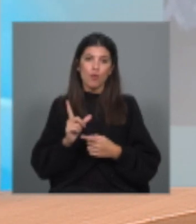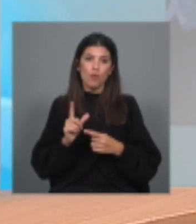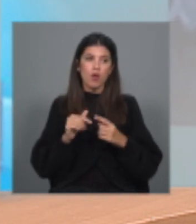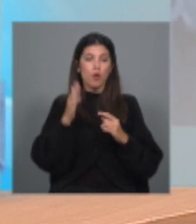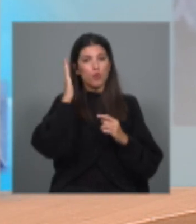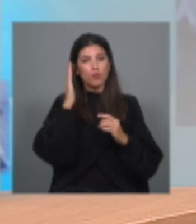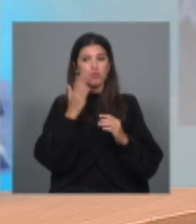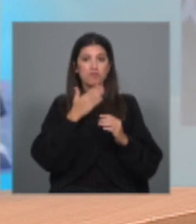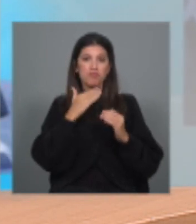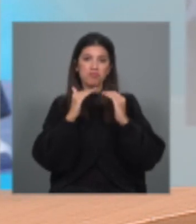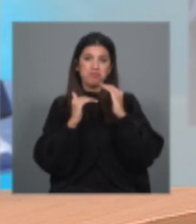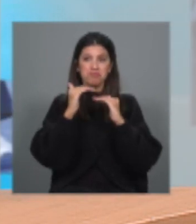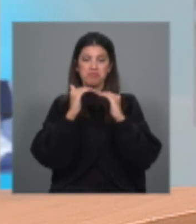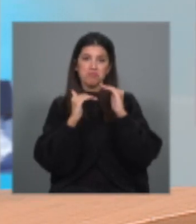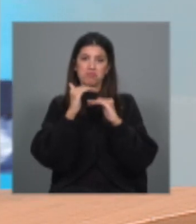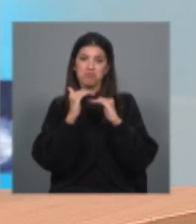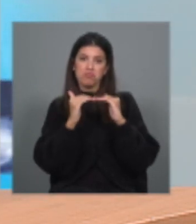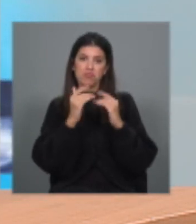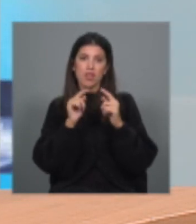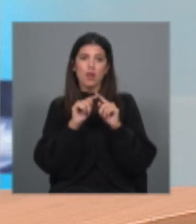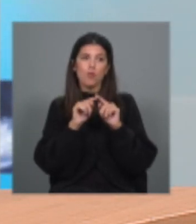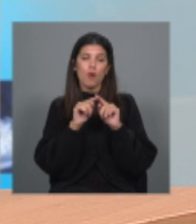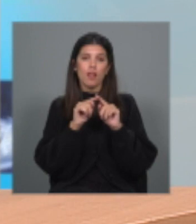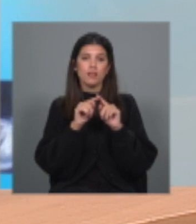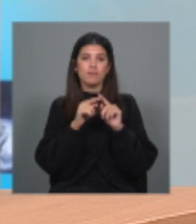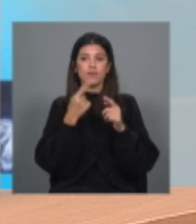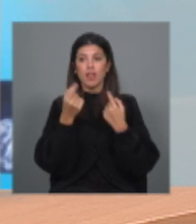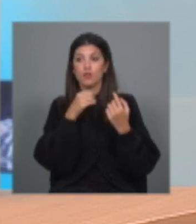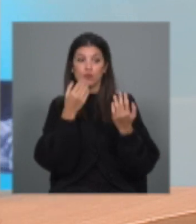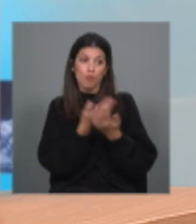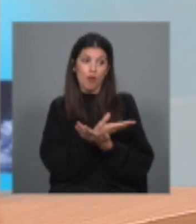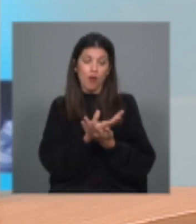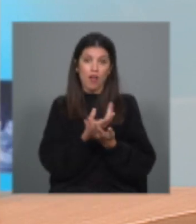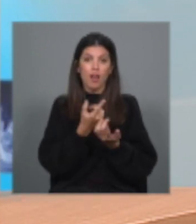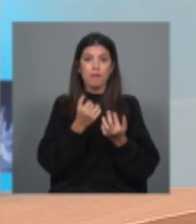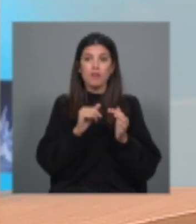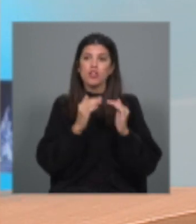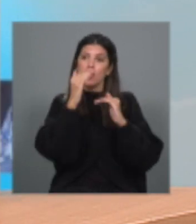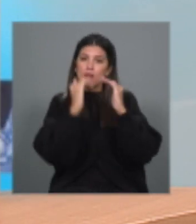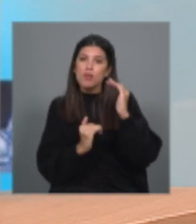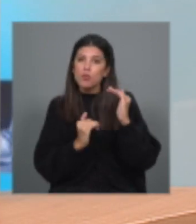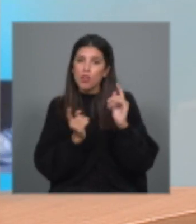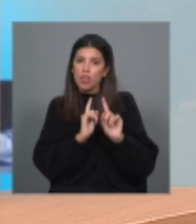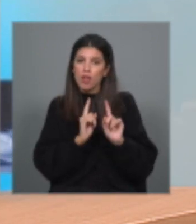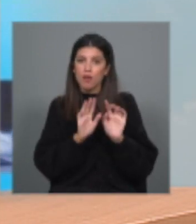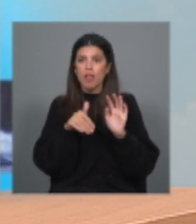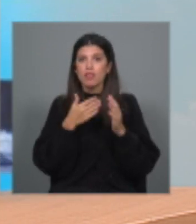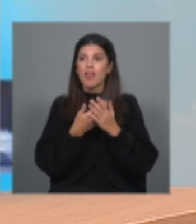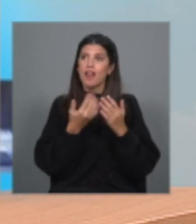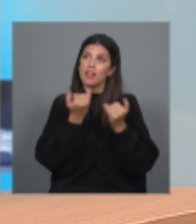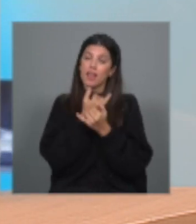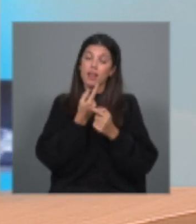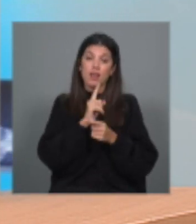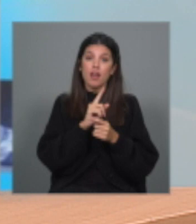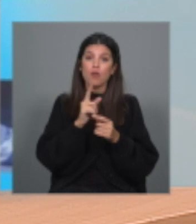tem diminuído. Também não tem respondido, porque há uns que vão morrendo e falecendo, mas não tem diminuído. Isso alegra-nos? Não, a gente precisava